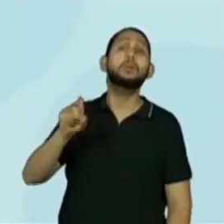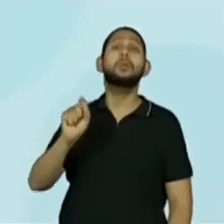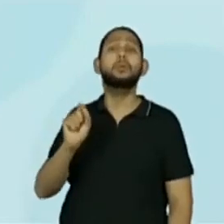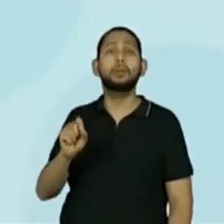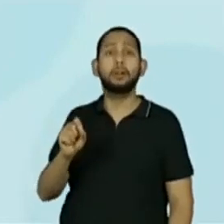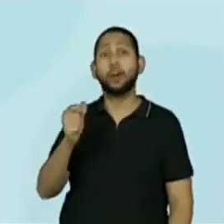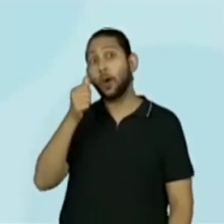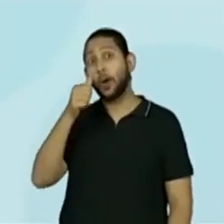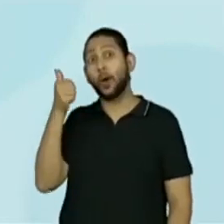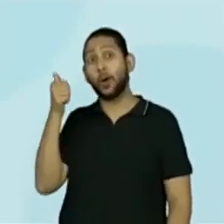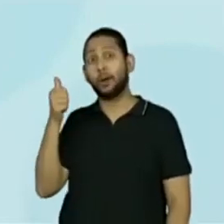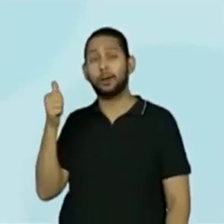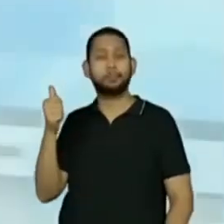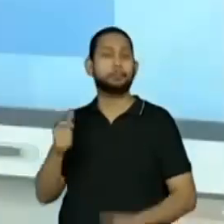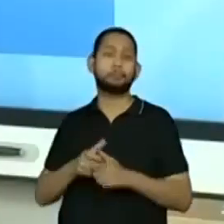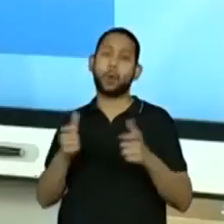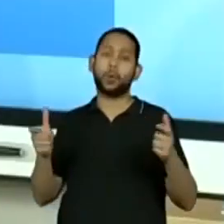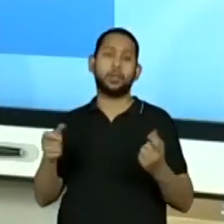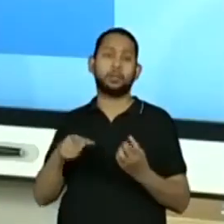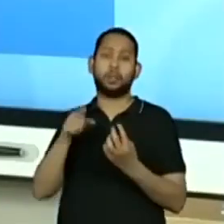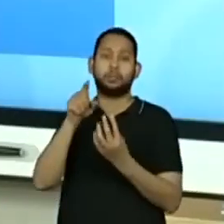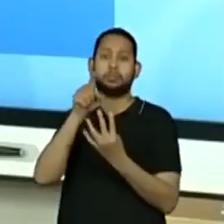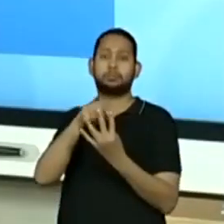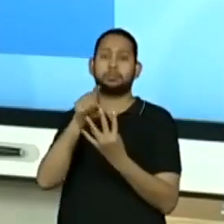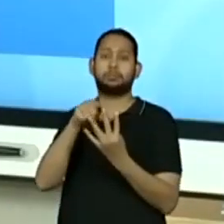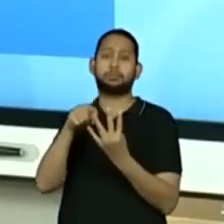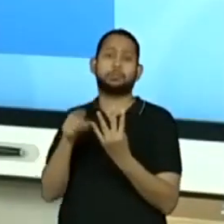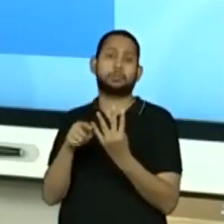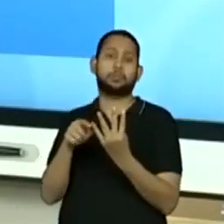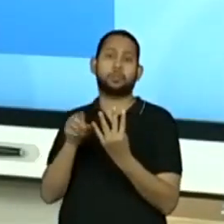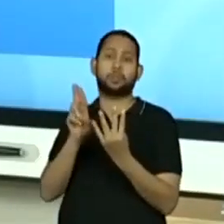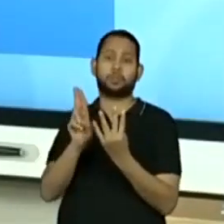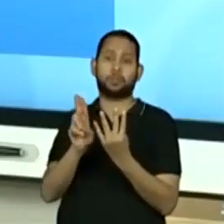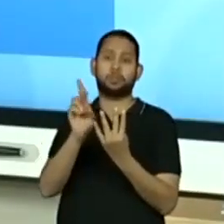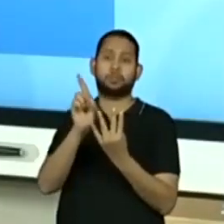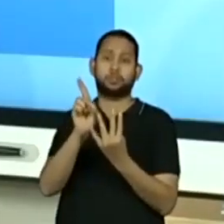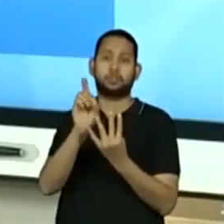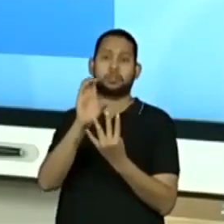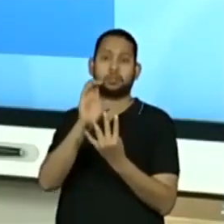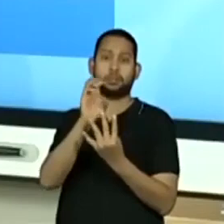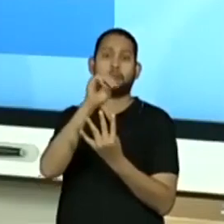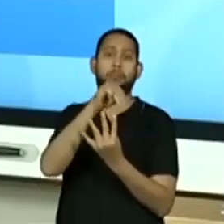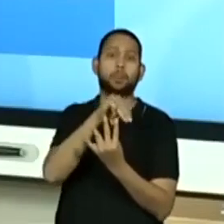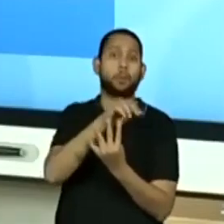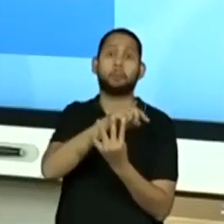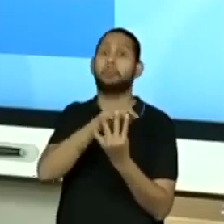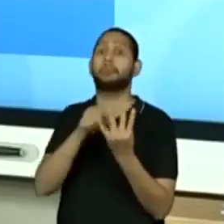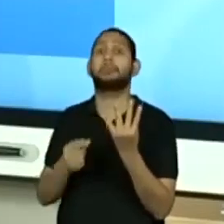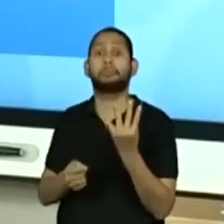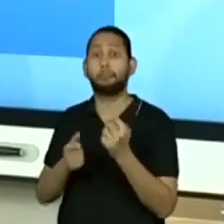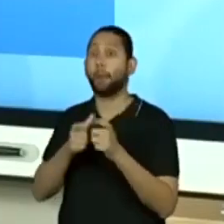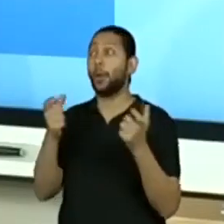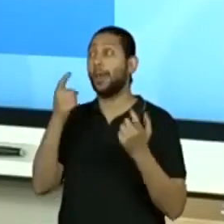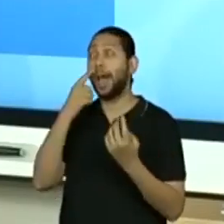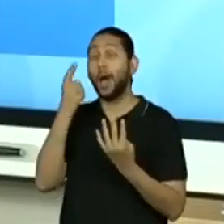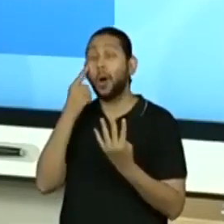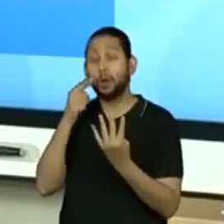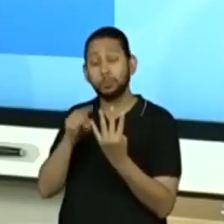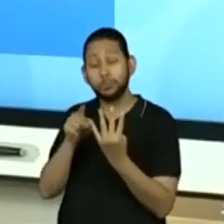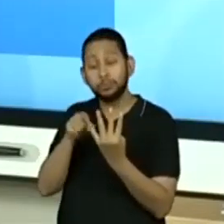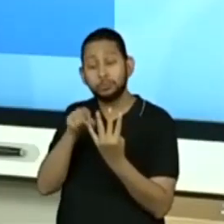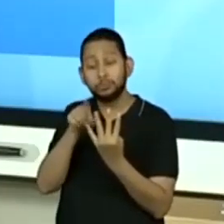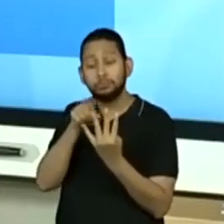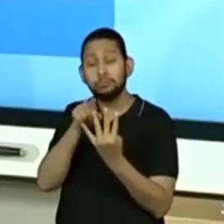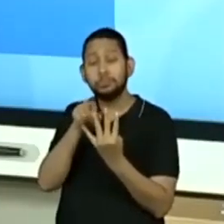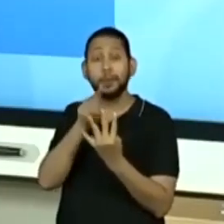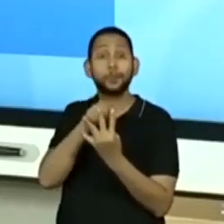reparem aqui, olha, de quatro ordens, né? Quatro ordens ou mais. Então, eu vou analisar as minhas unidades